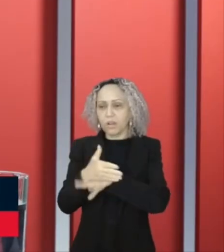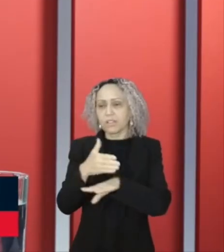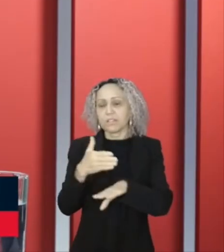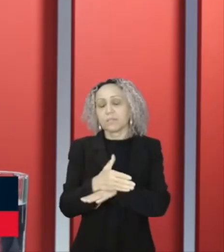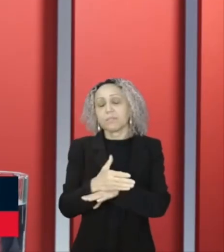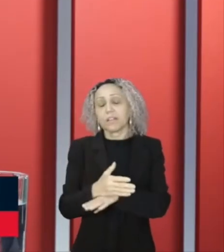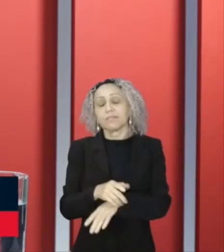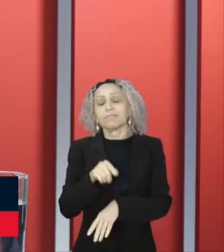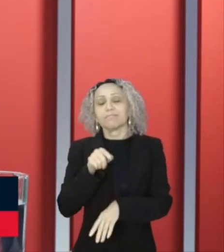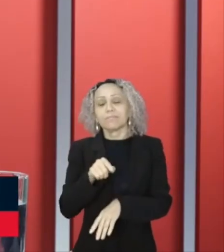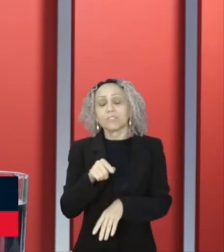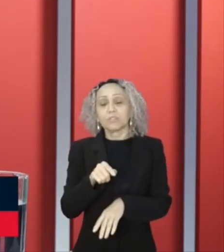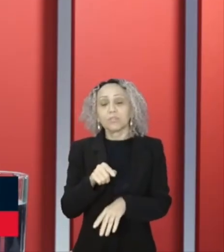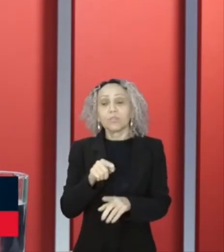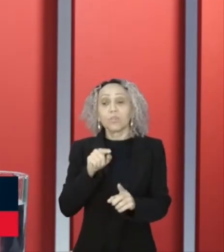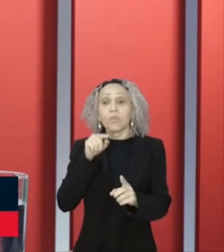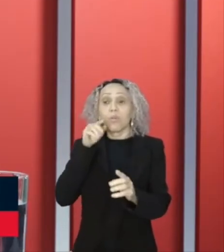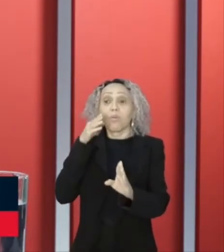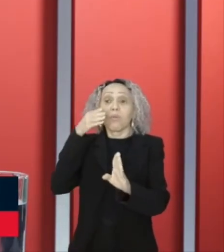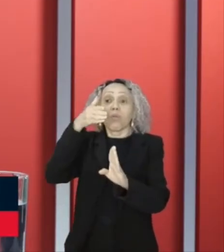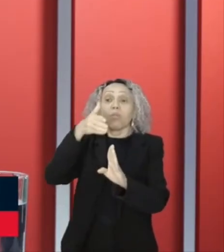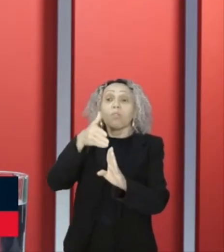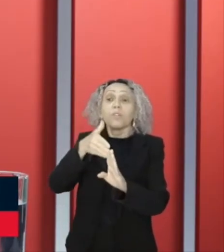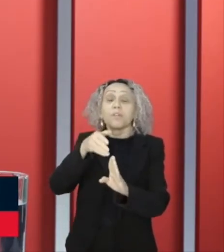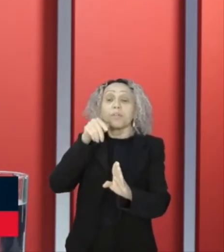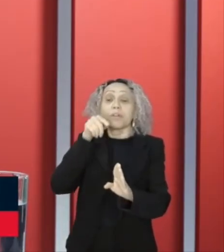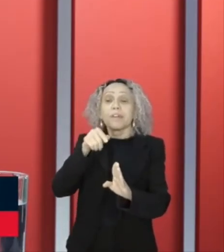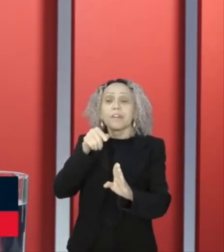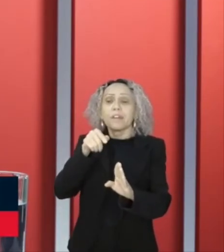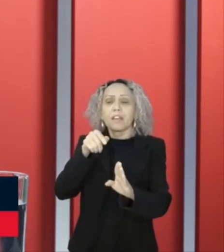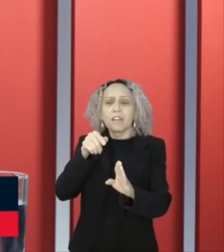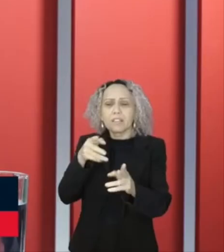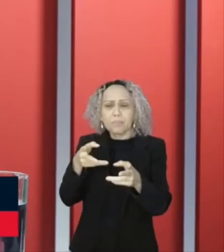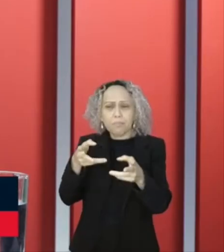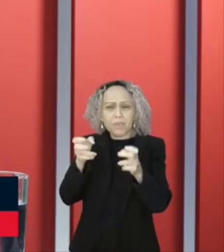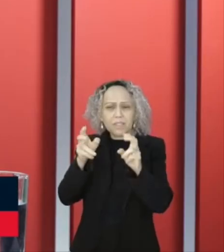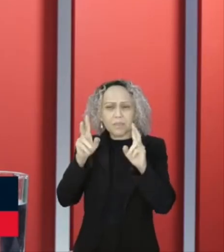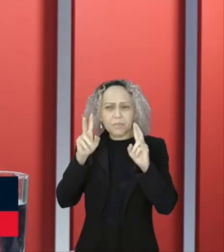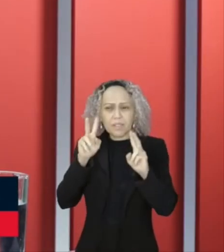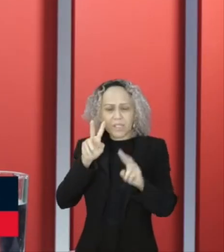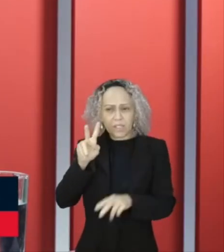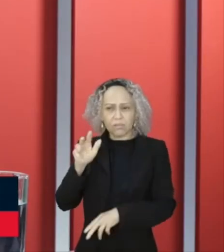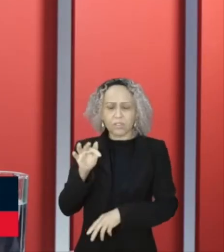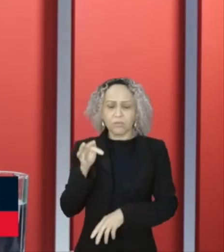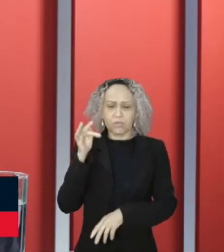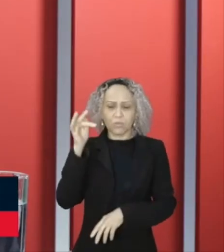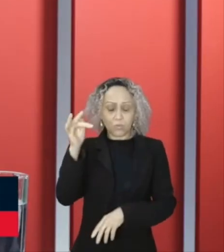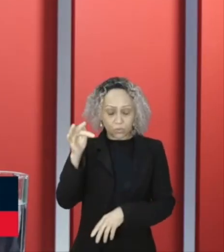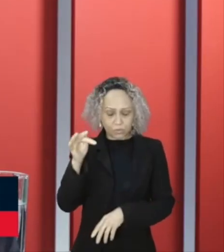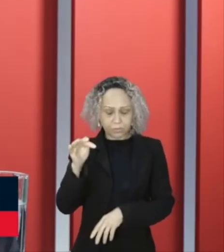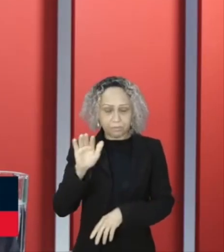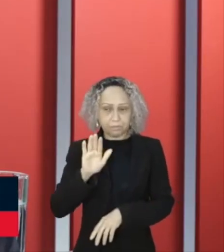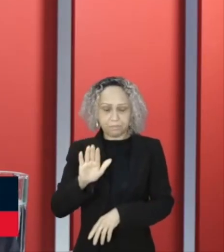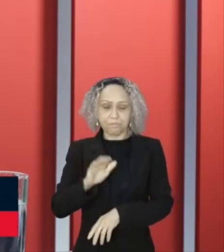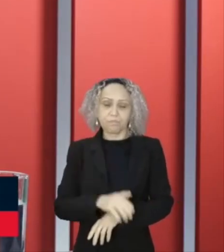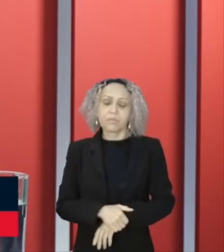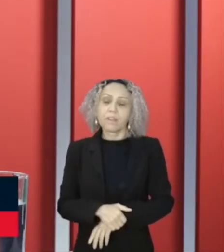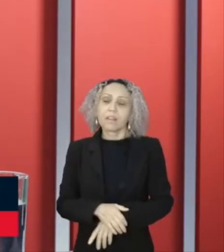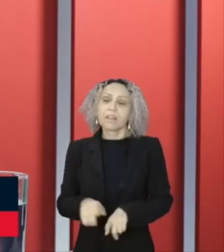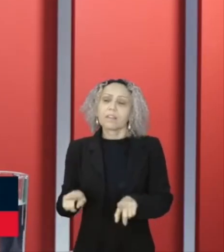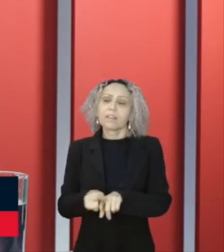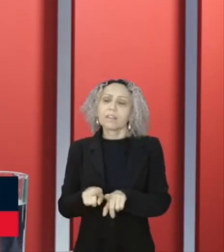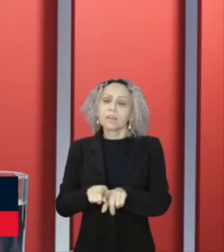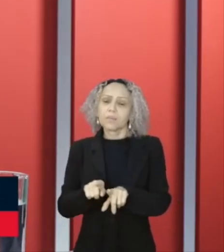norteiam essa visão de futuro. Os valores também que orientam todos os programas do